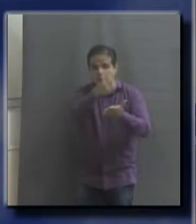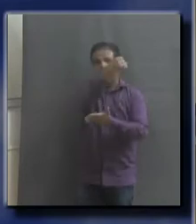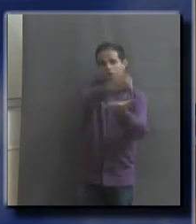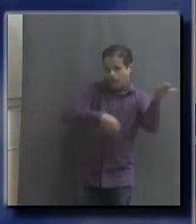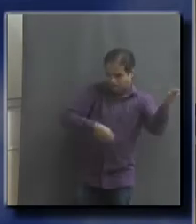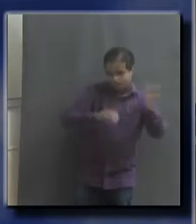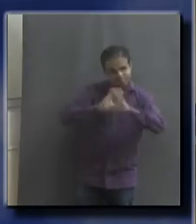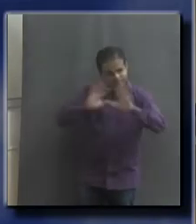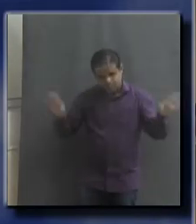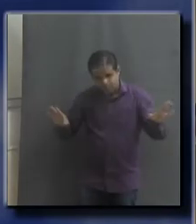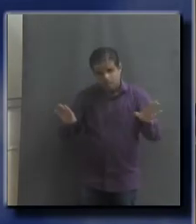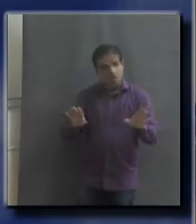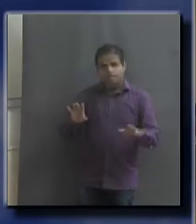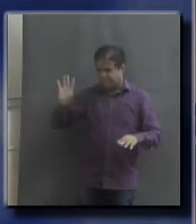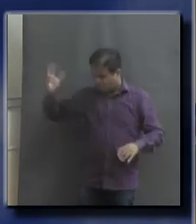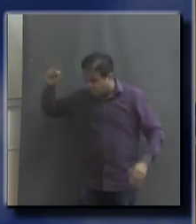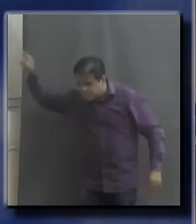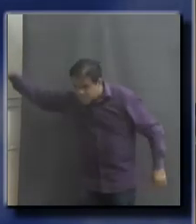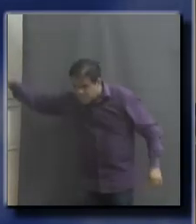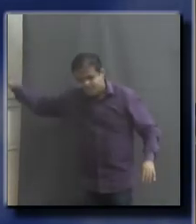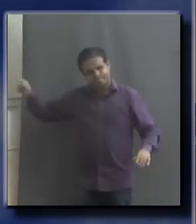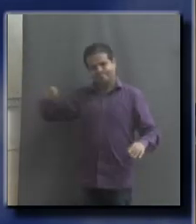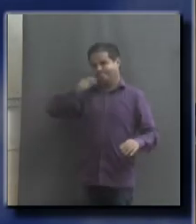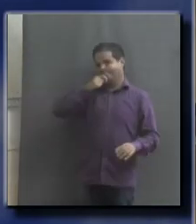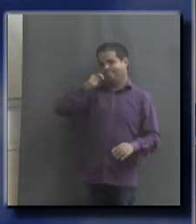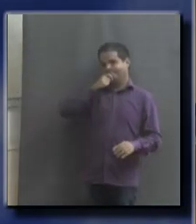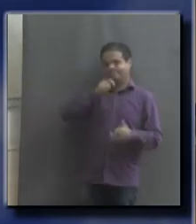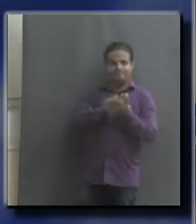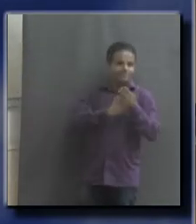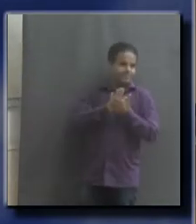Não necessariamente é isso que está acontecendo. Ops, falei.